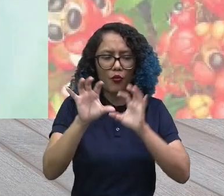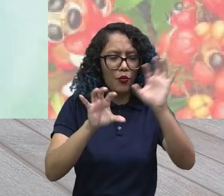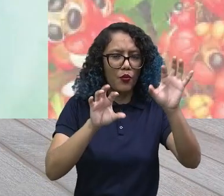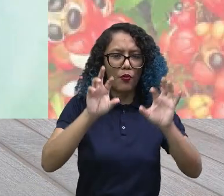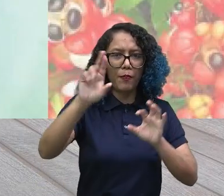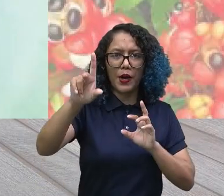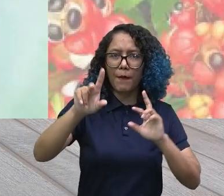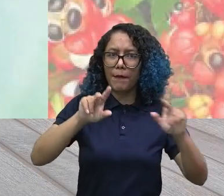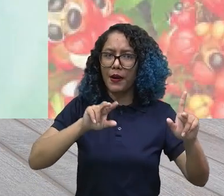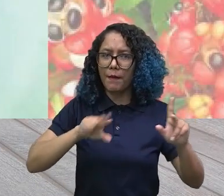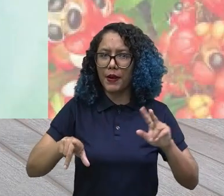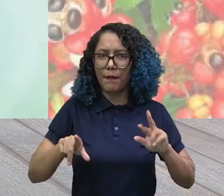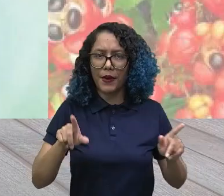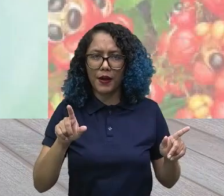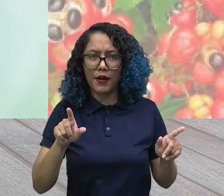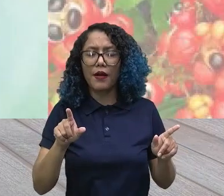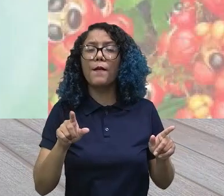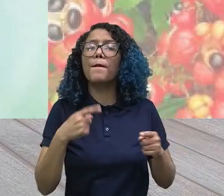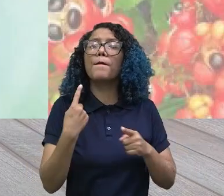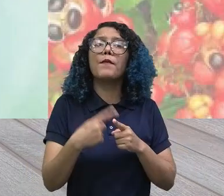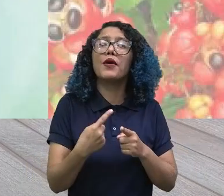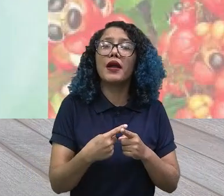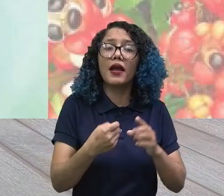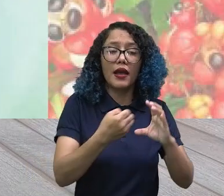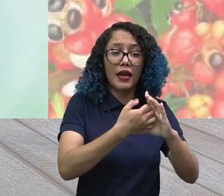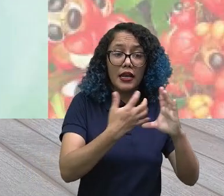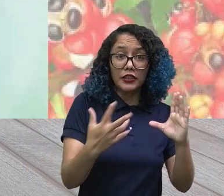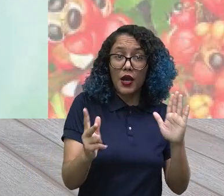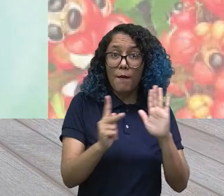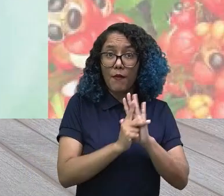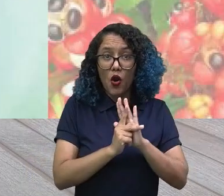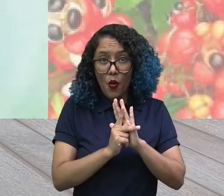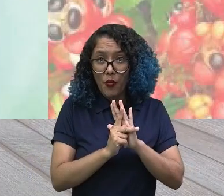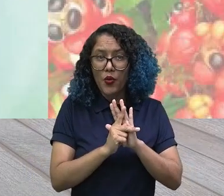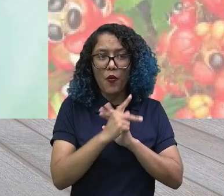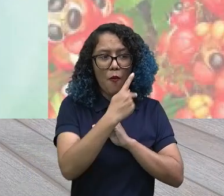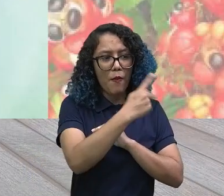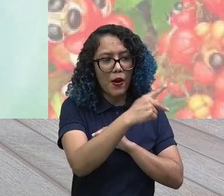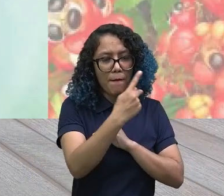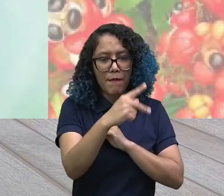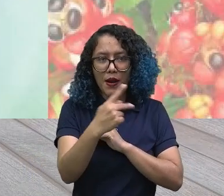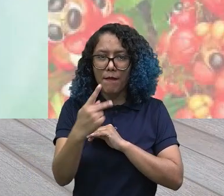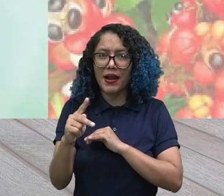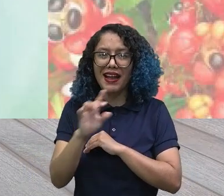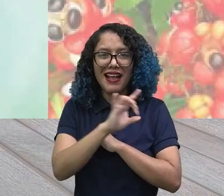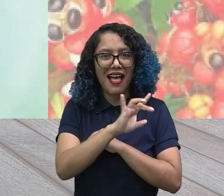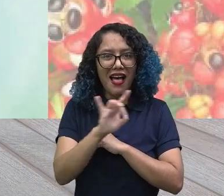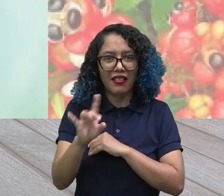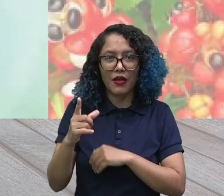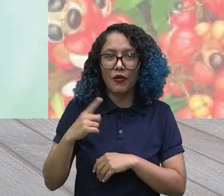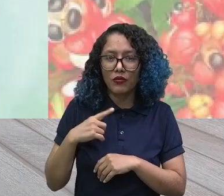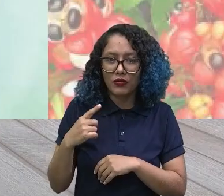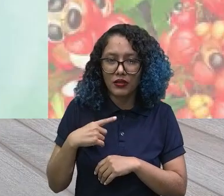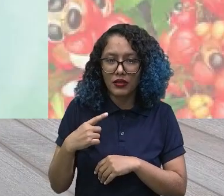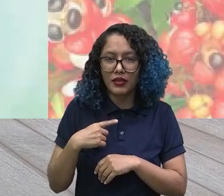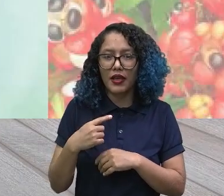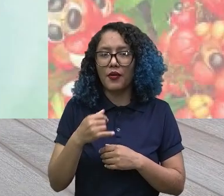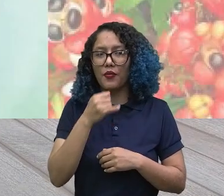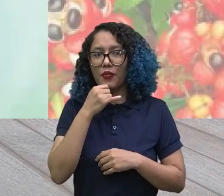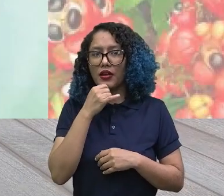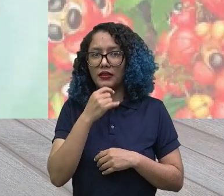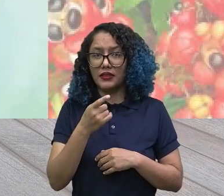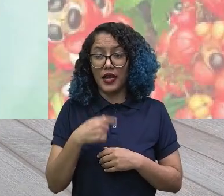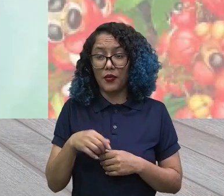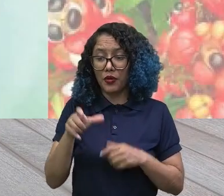gente, apesar de sermos diversos, naquele lugar, nós somos